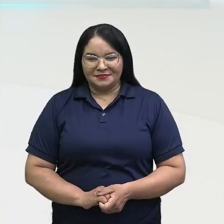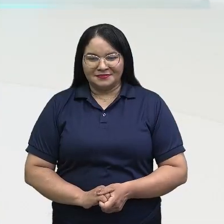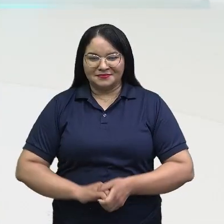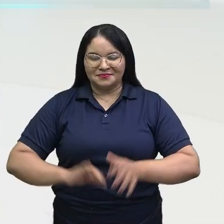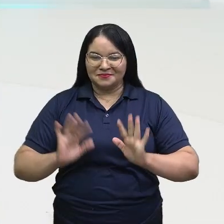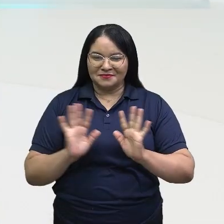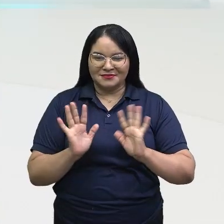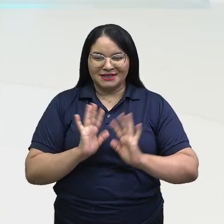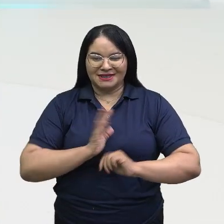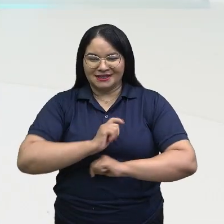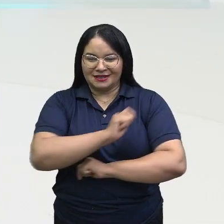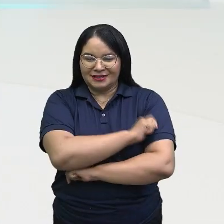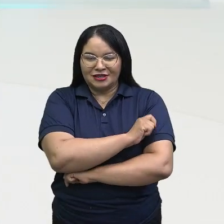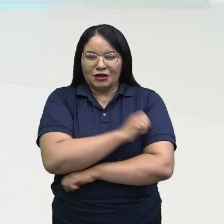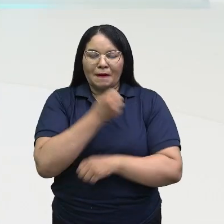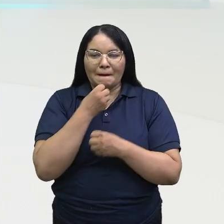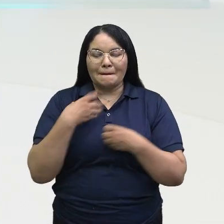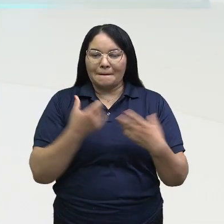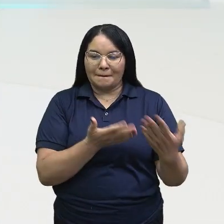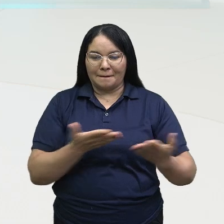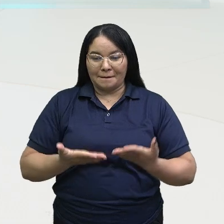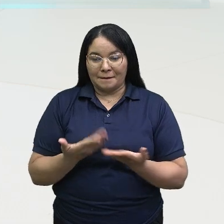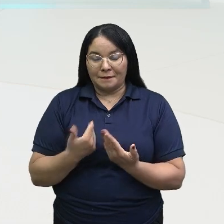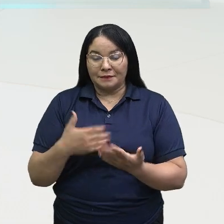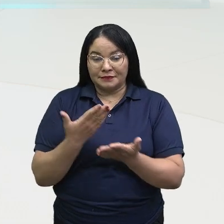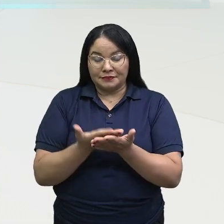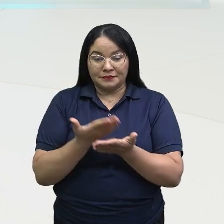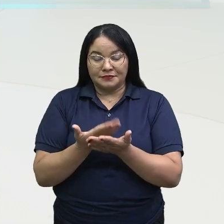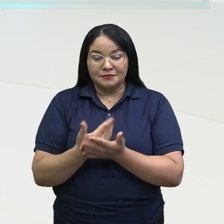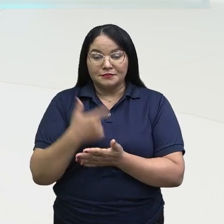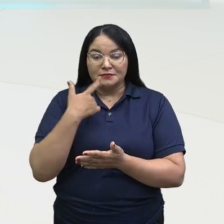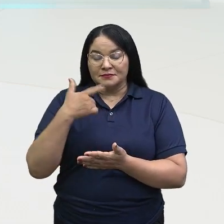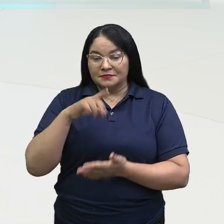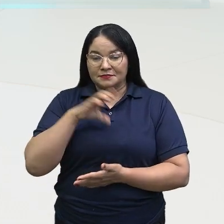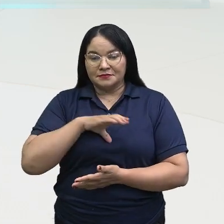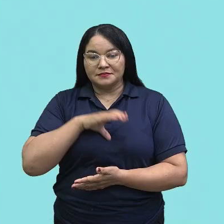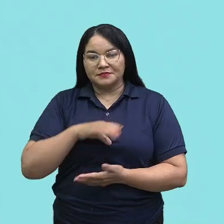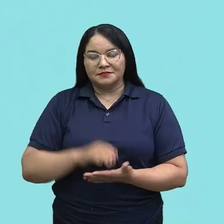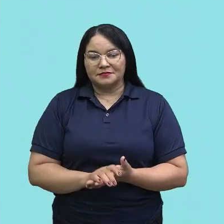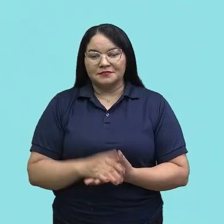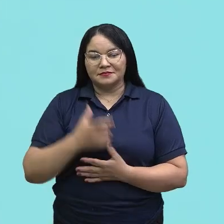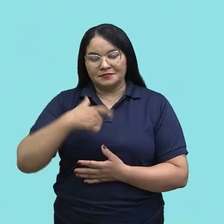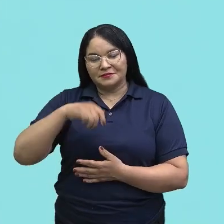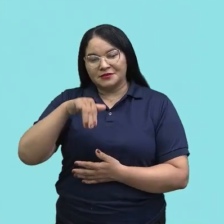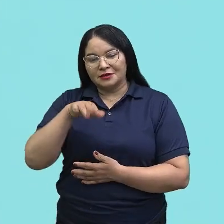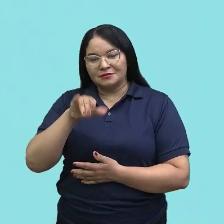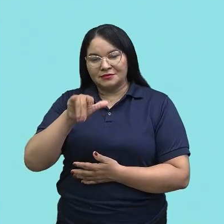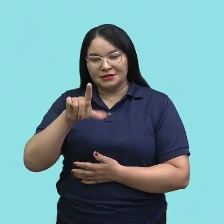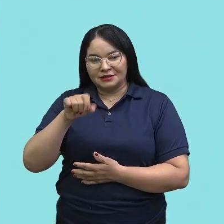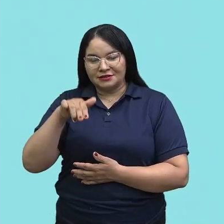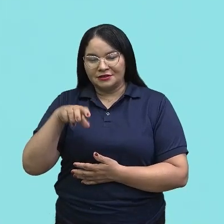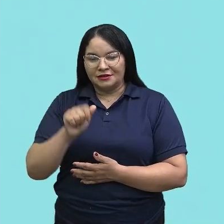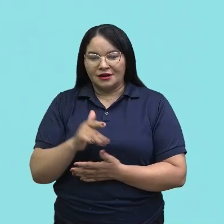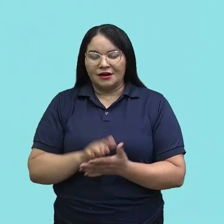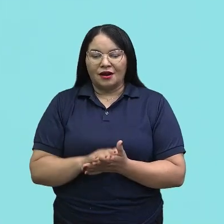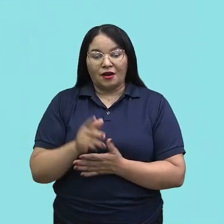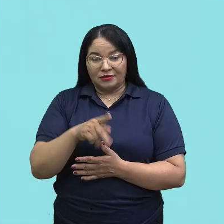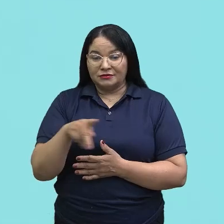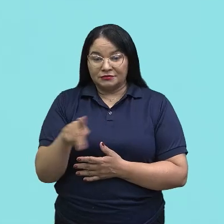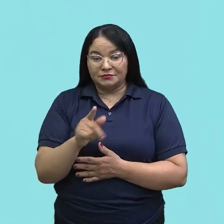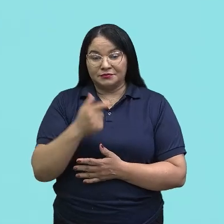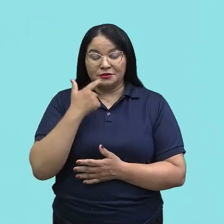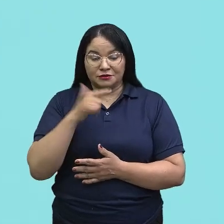Olá, alunos! Sejam bem-vindos a mais uma aula de língua portuguesa. Eu sou Milena Marães, professora de língua portuguesa, e é